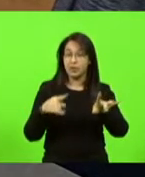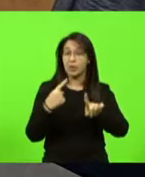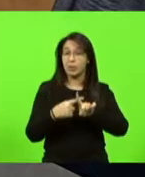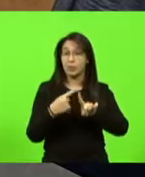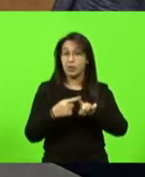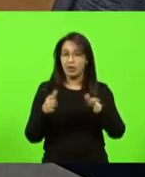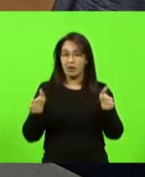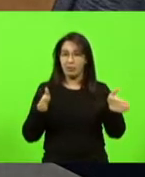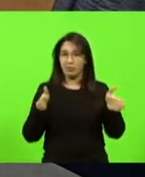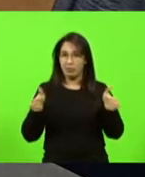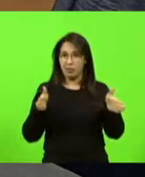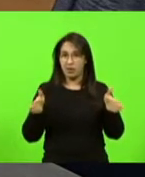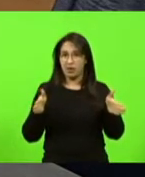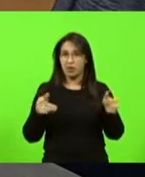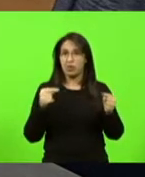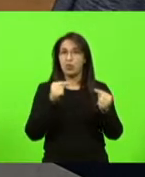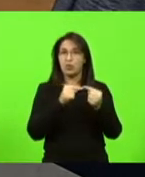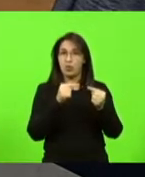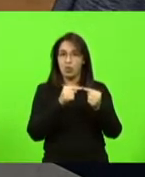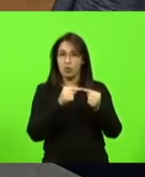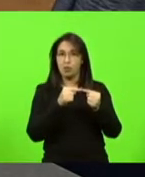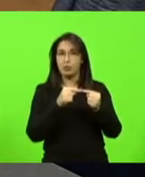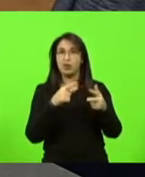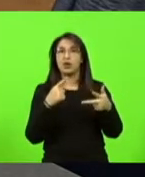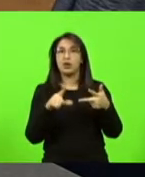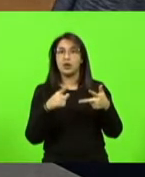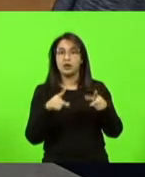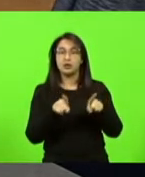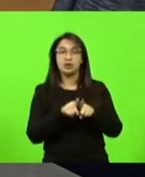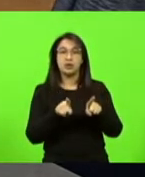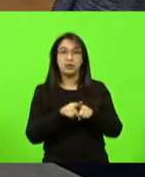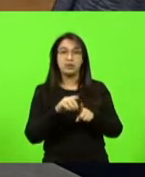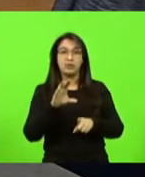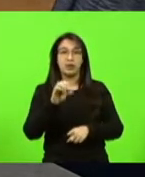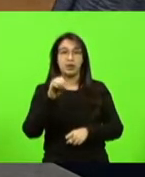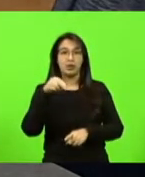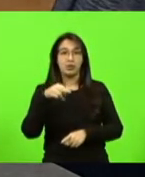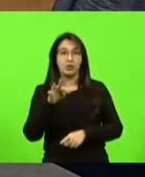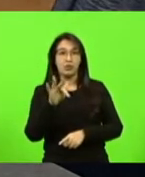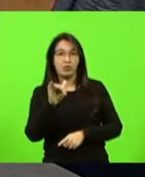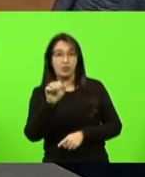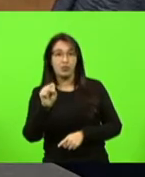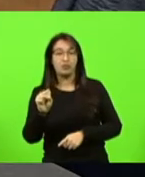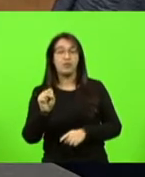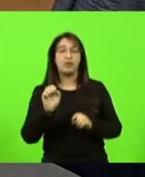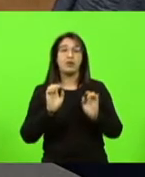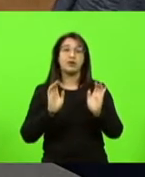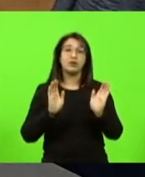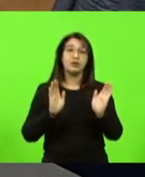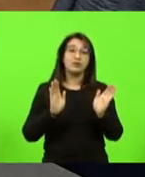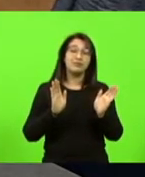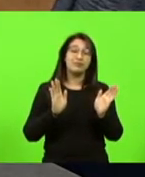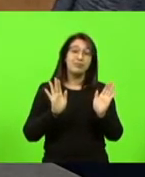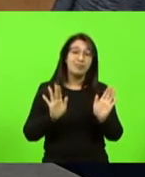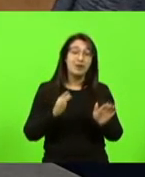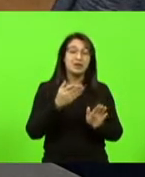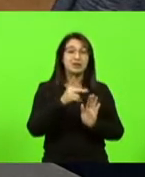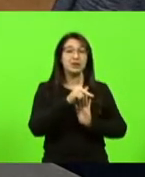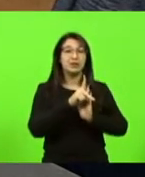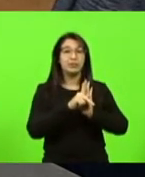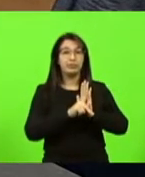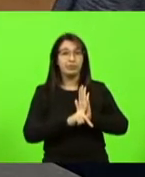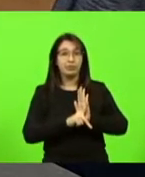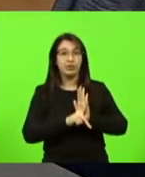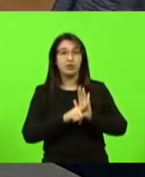encontra guarida na legislação e no Confas. Infelizmente, é um tipo de projeto que tem que vir do Executivo, mas tem que